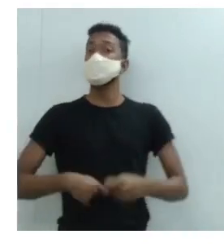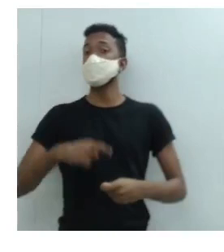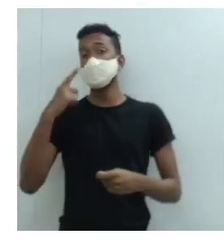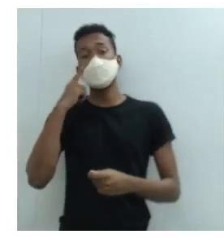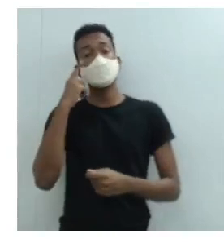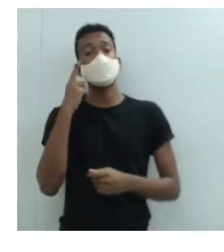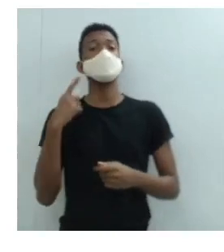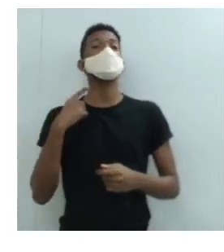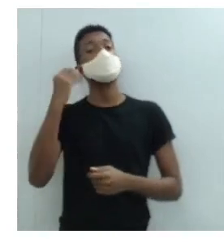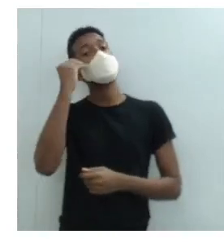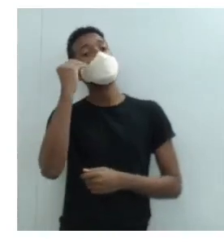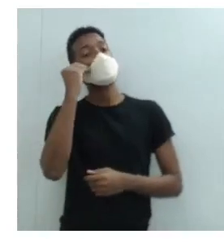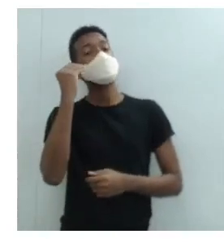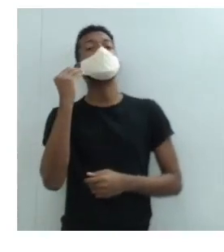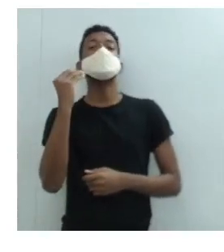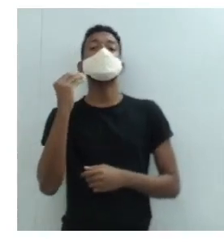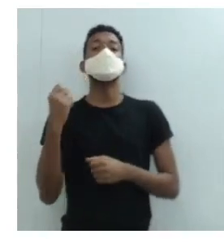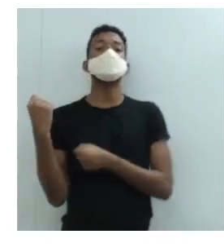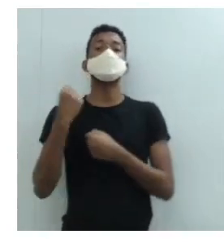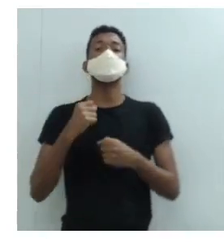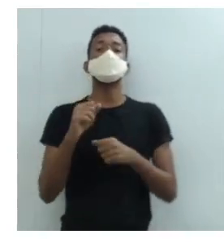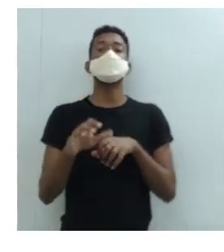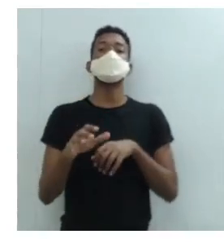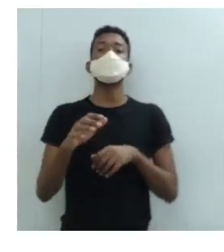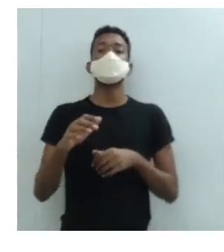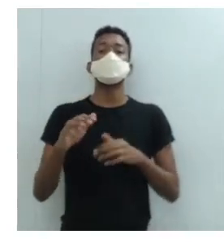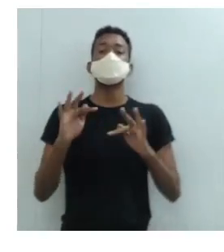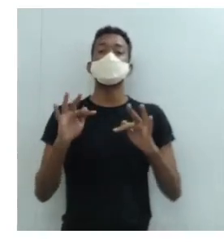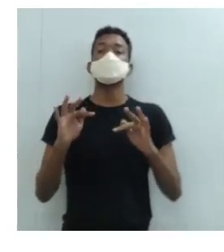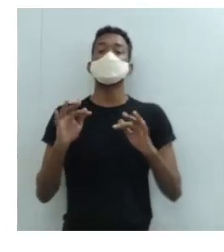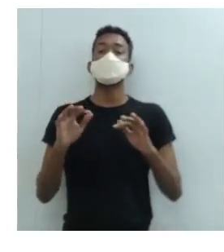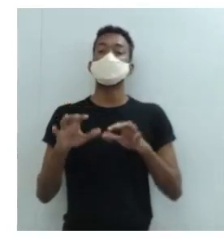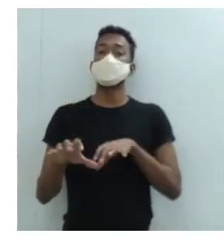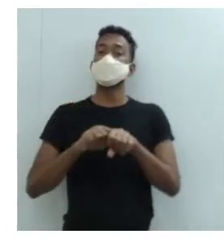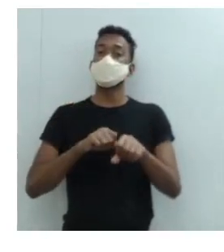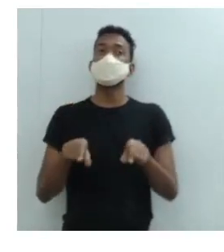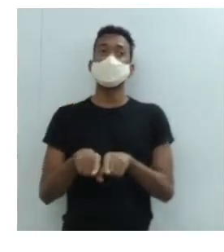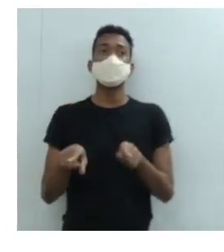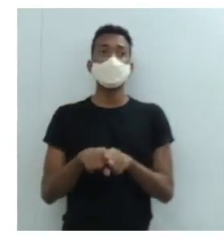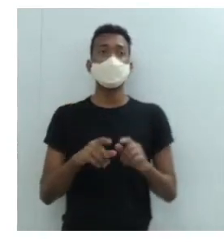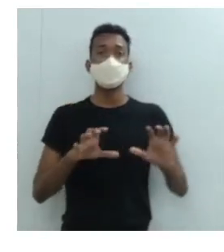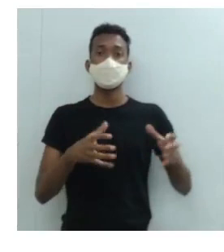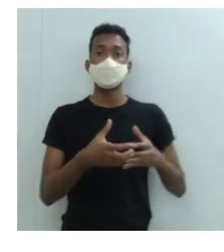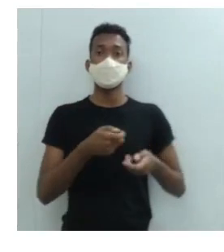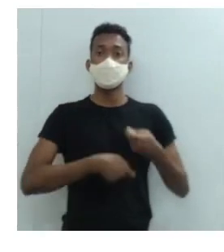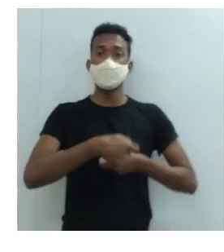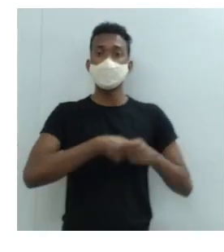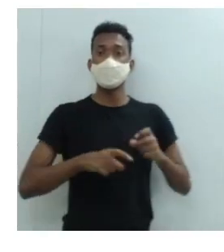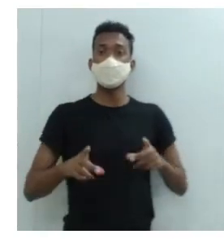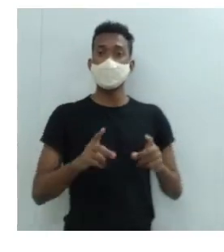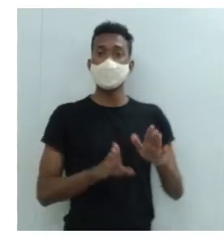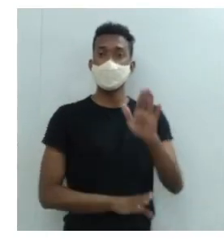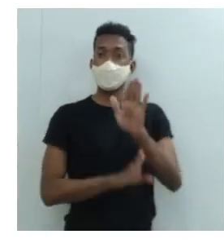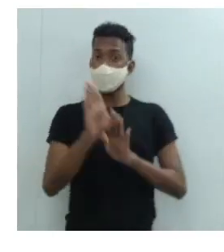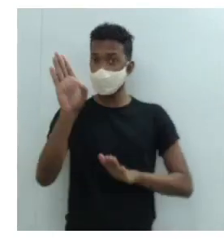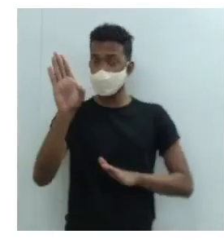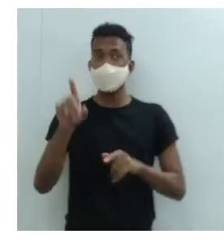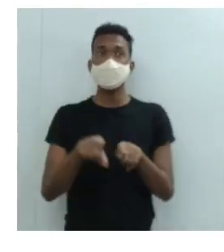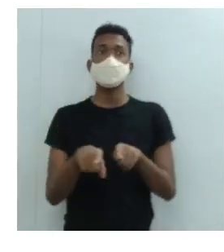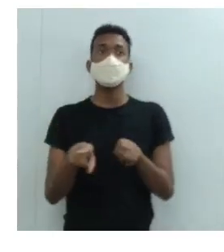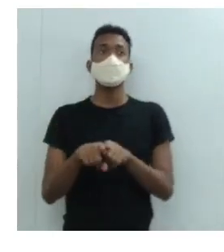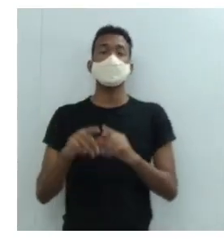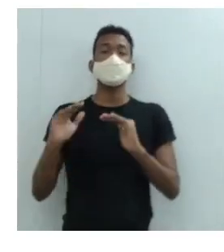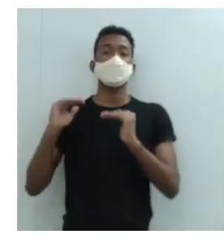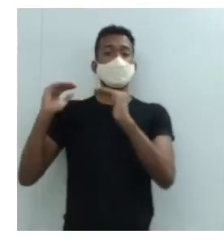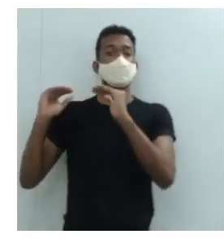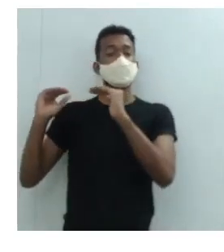dos estados. Aí vem a ascensão da burguesia. E o declínio de quê? Da nobreza. Ambas sem